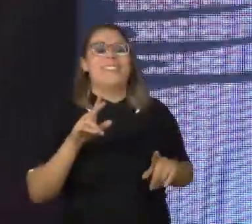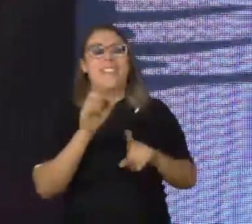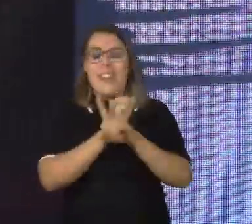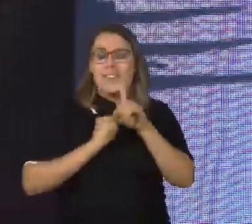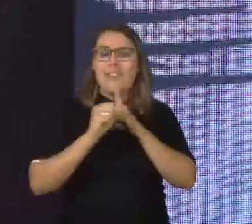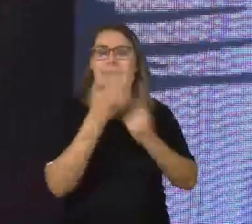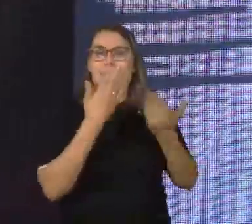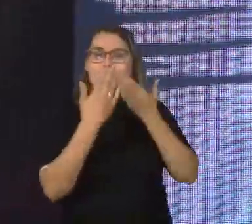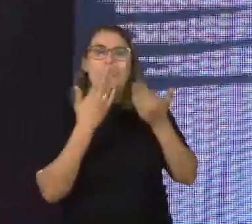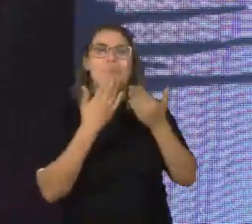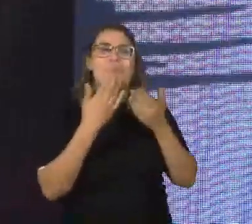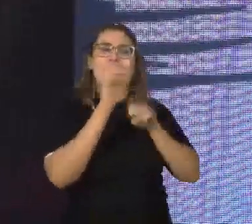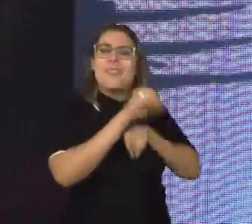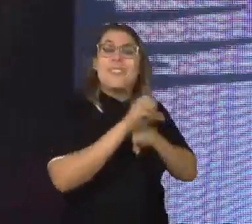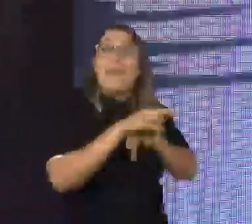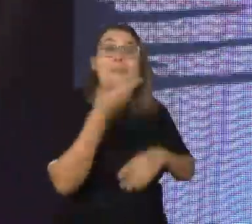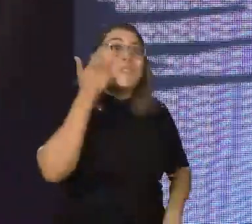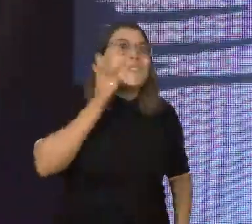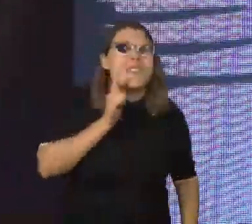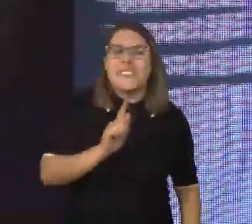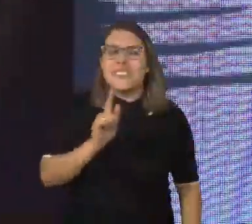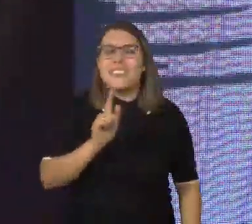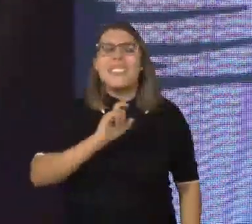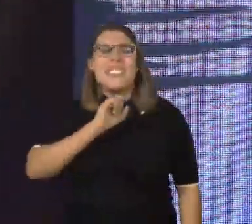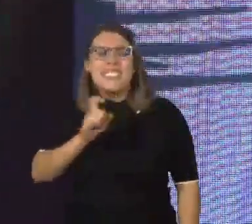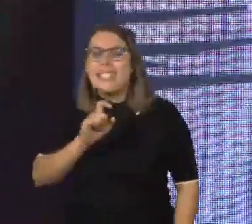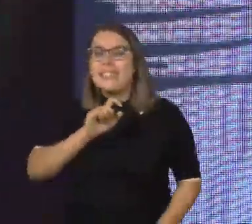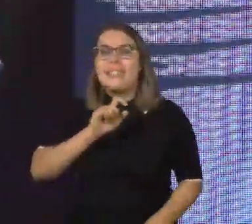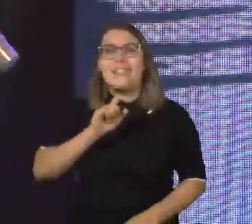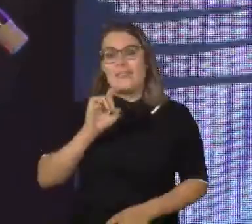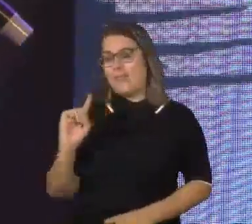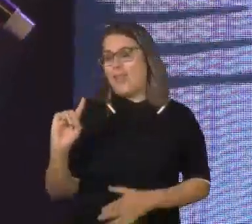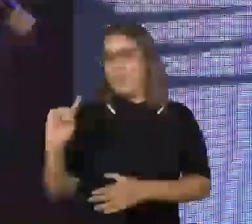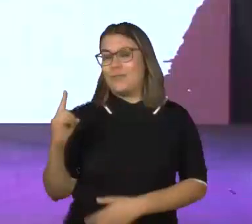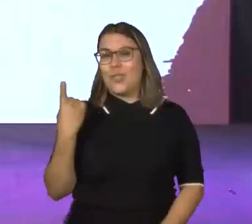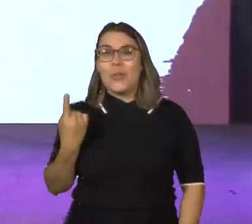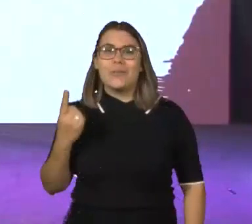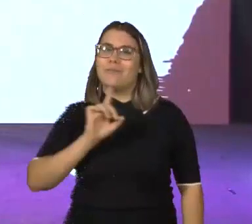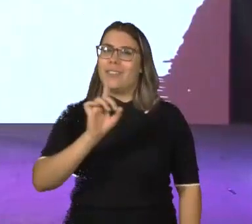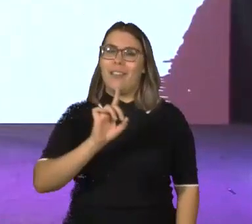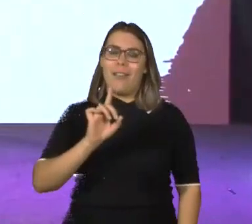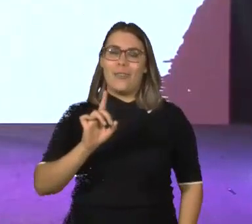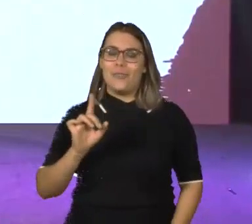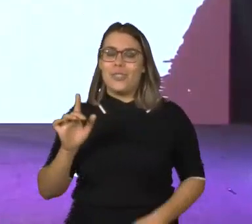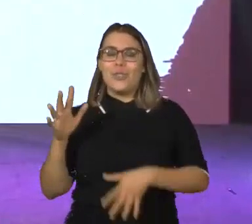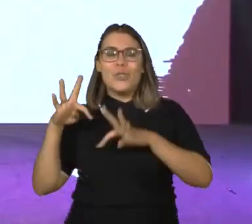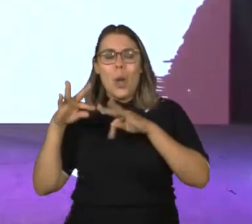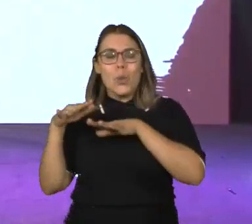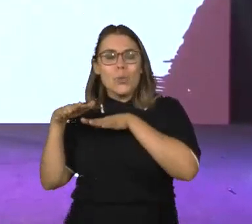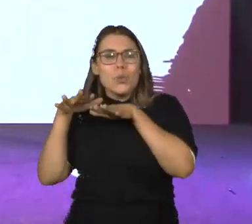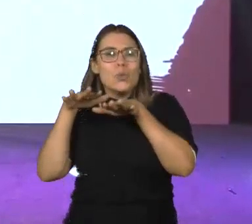alunos. Dessa maneira, a gente não vai deixar ninguém para trás. O nosso plano de aula